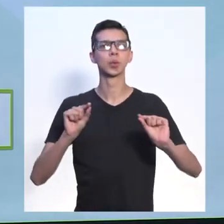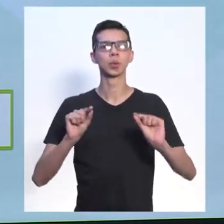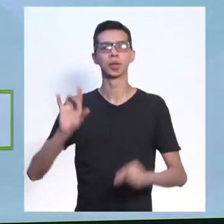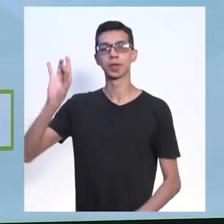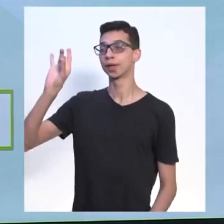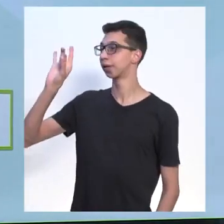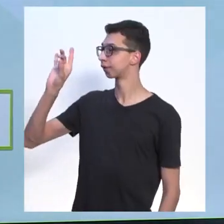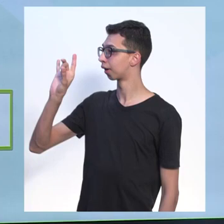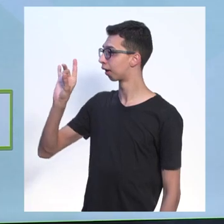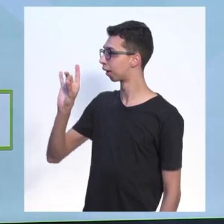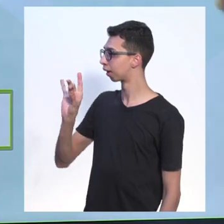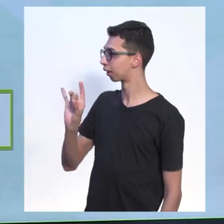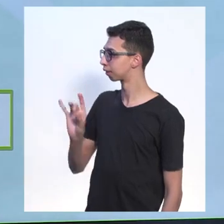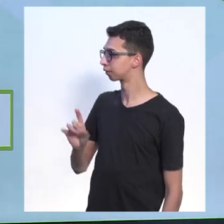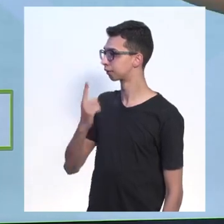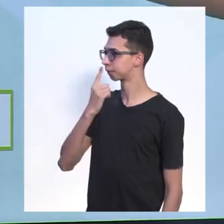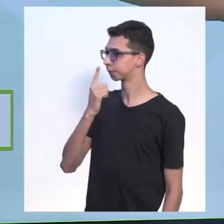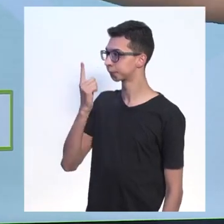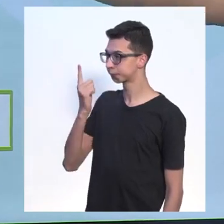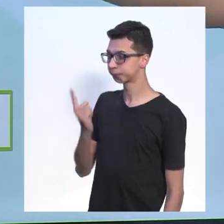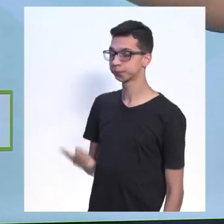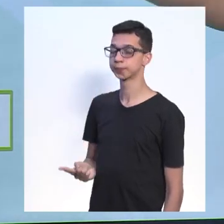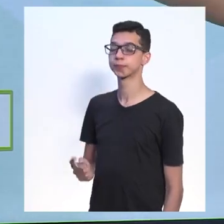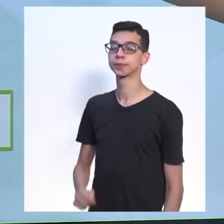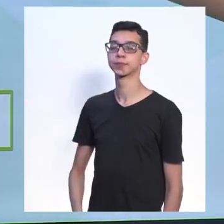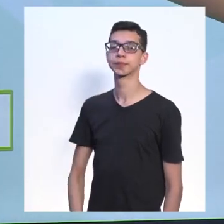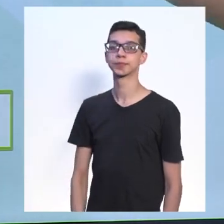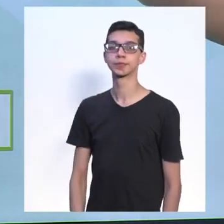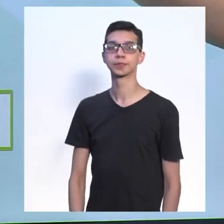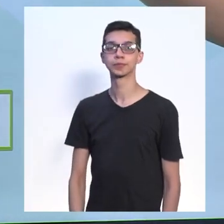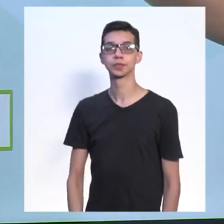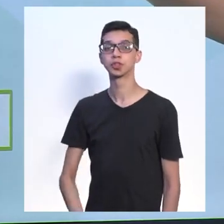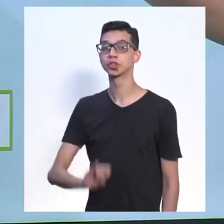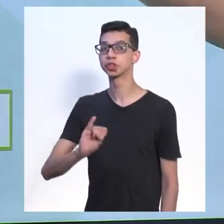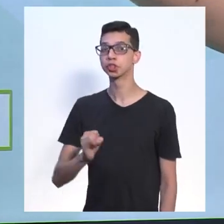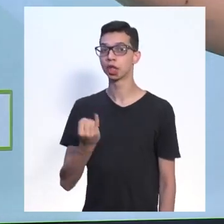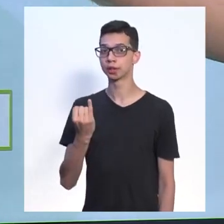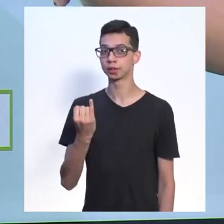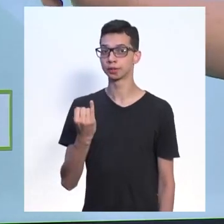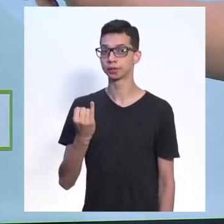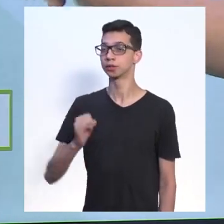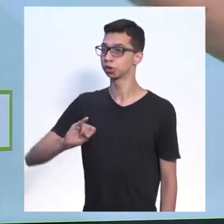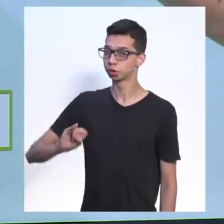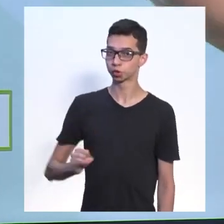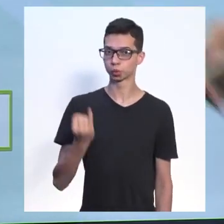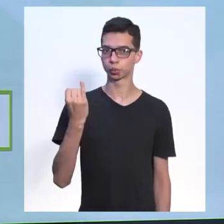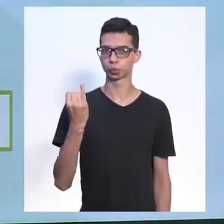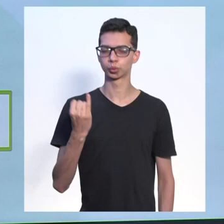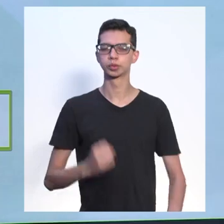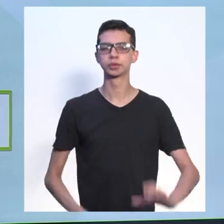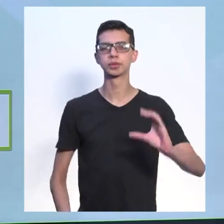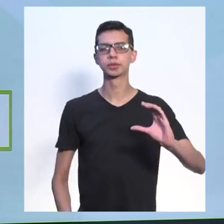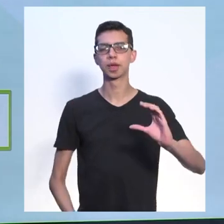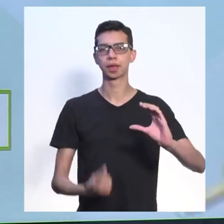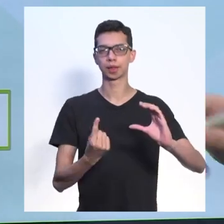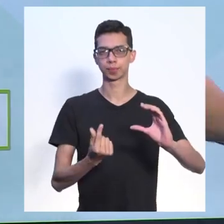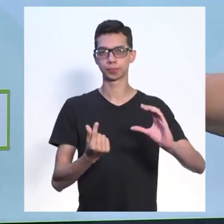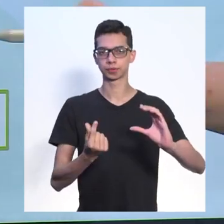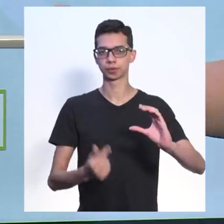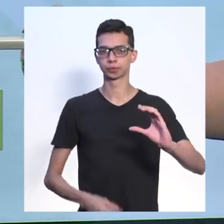cada um dos nossos elementos da fórmula. J, juros, C,